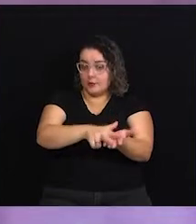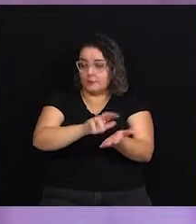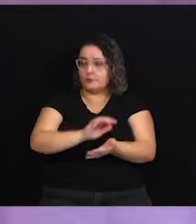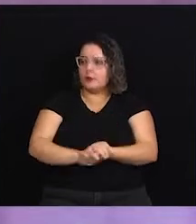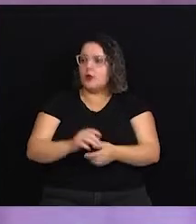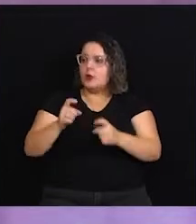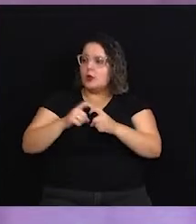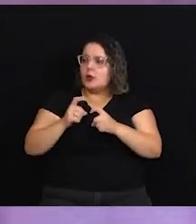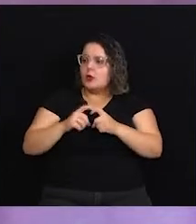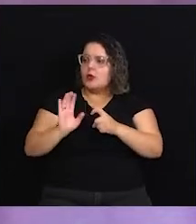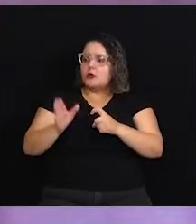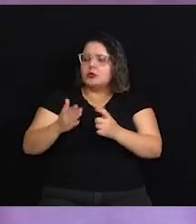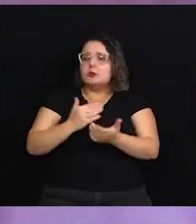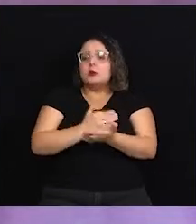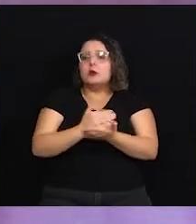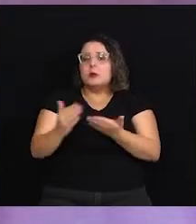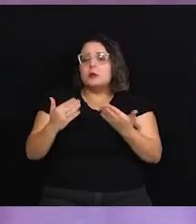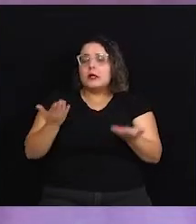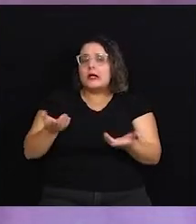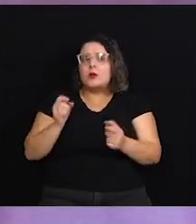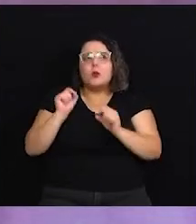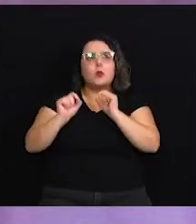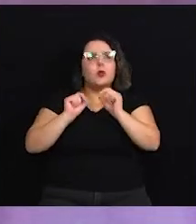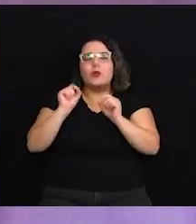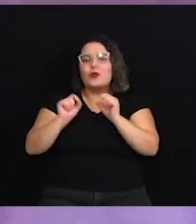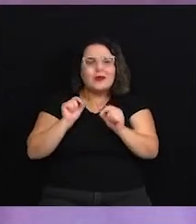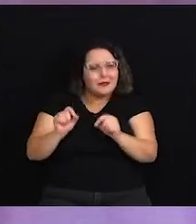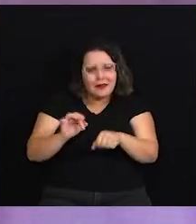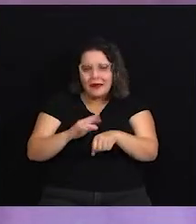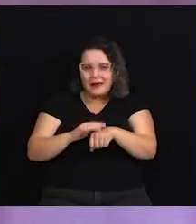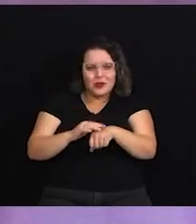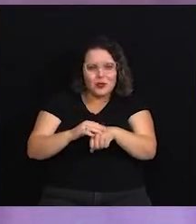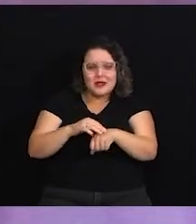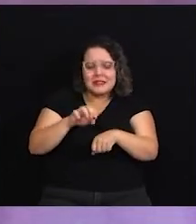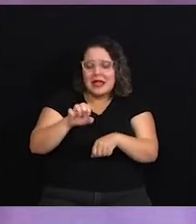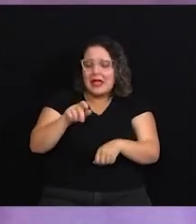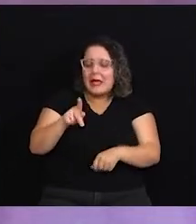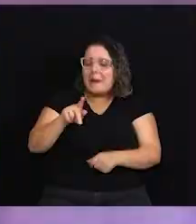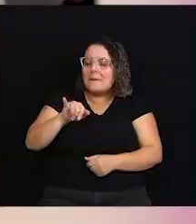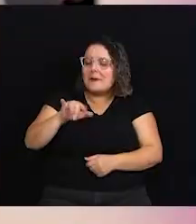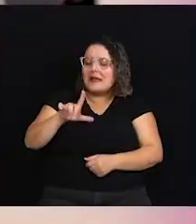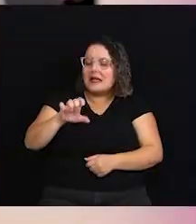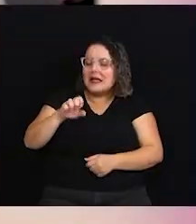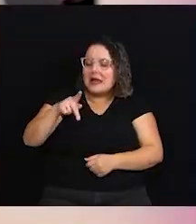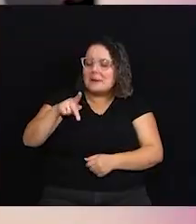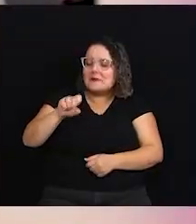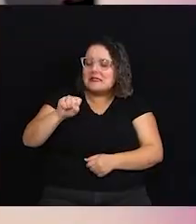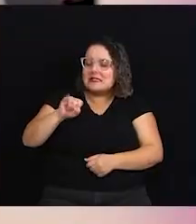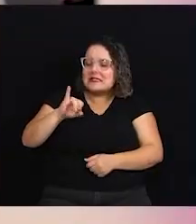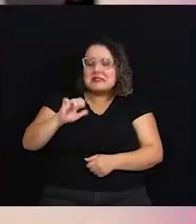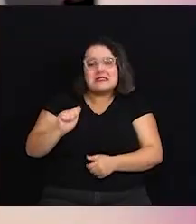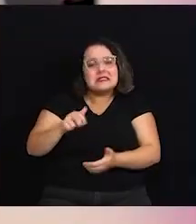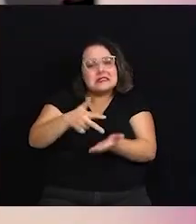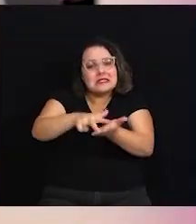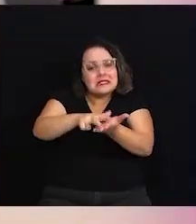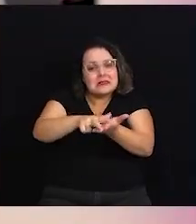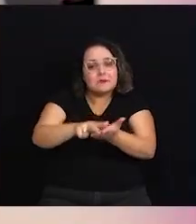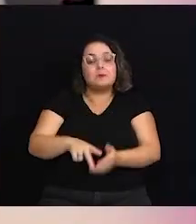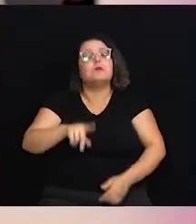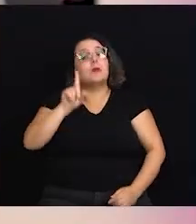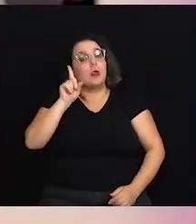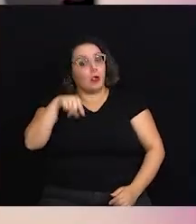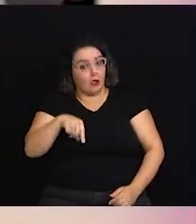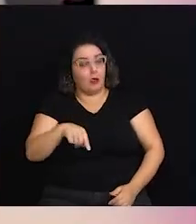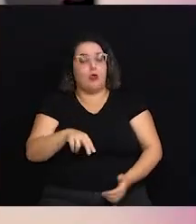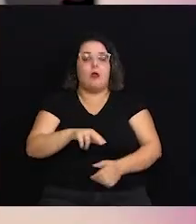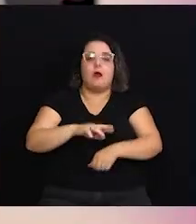eu tô então pra gente já começar o que é a epilepsia a refletir Cia é uma